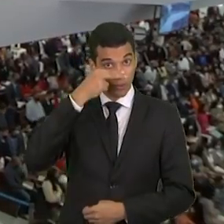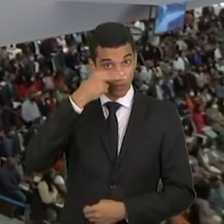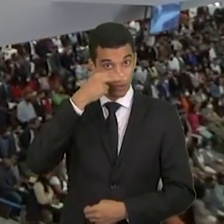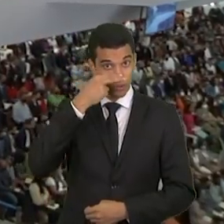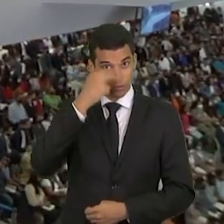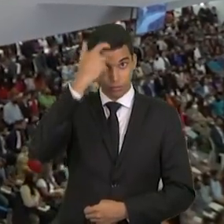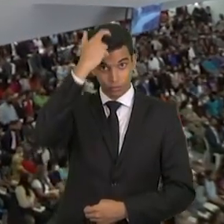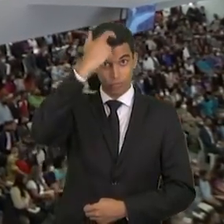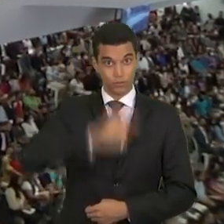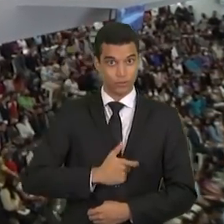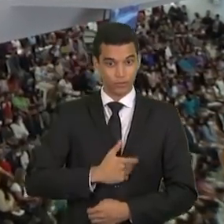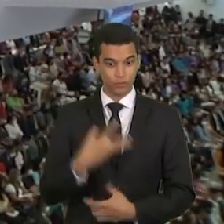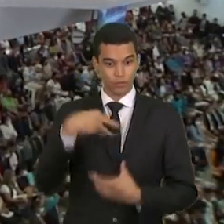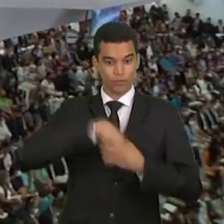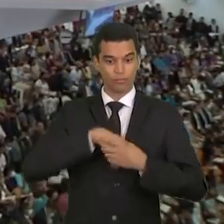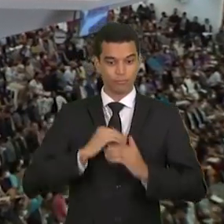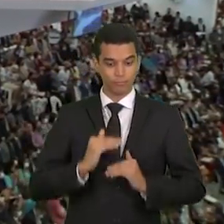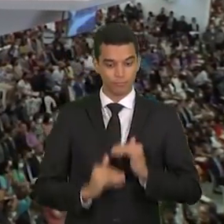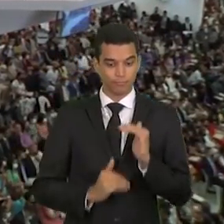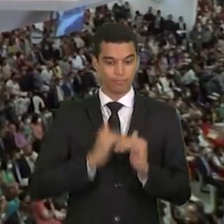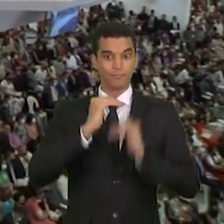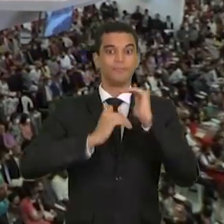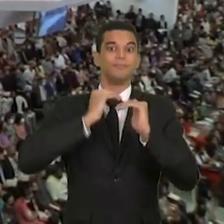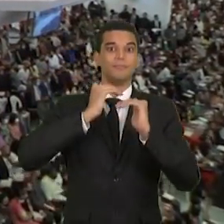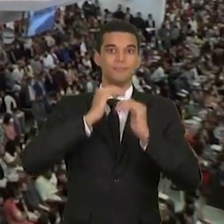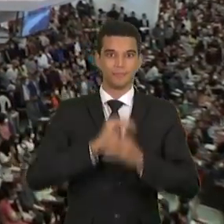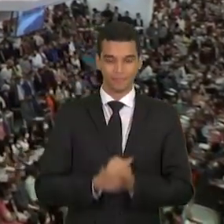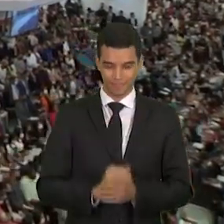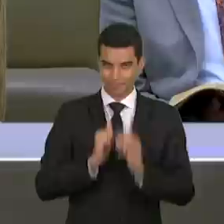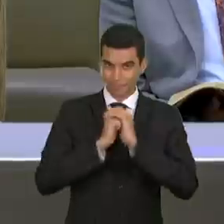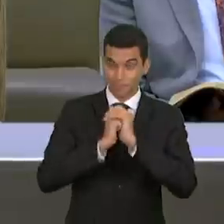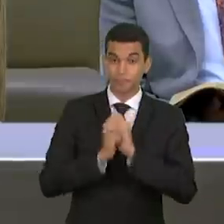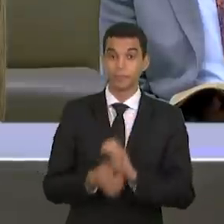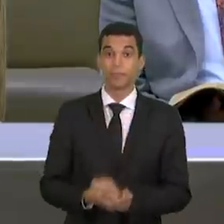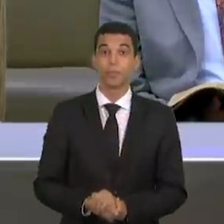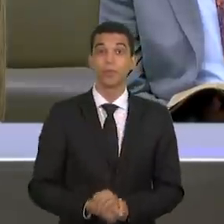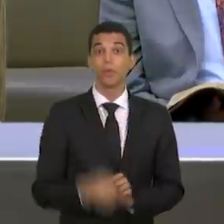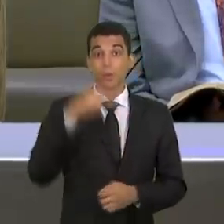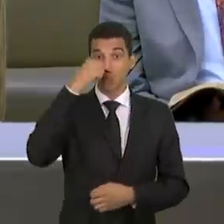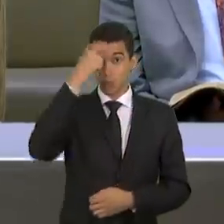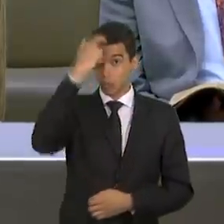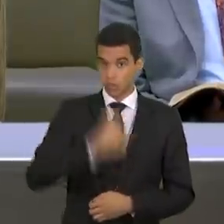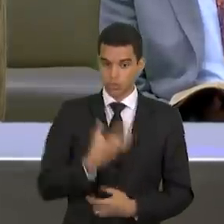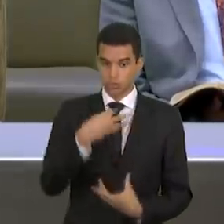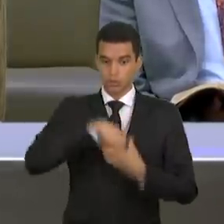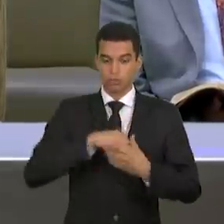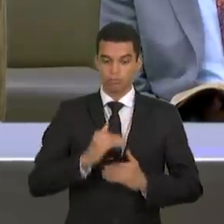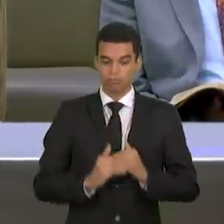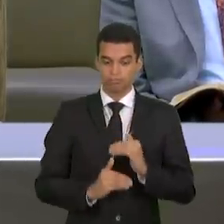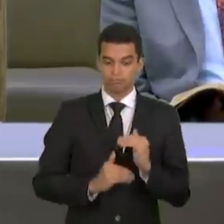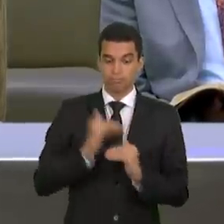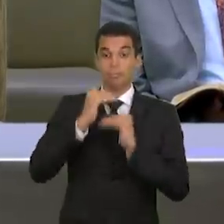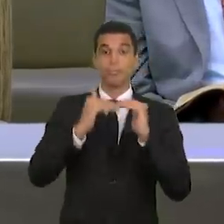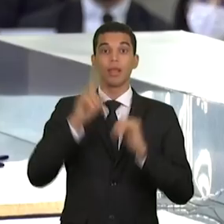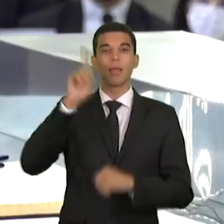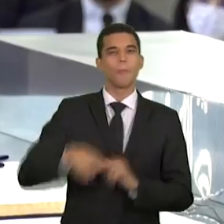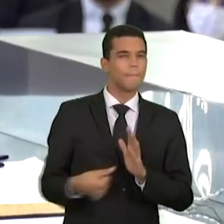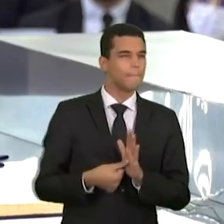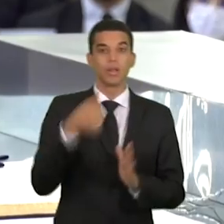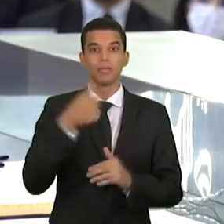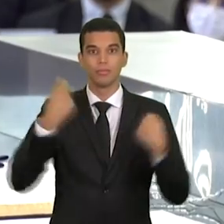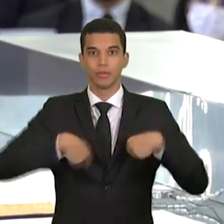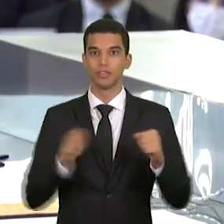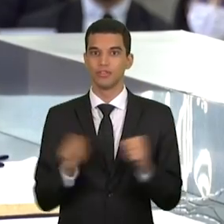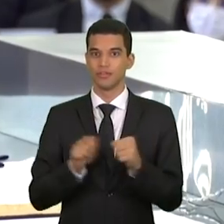aperfeiçoamento espiritual. O aperfeiçoamento é o primeiro passo a ser dado para a preparação quanto